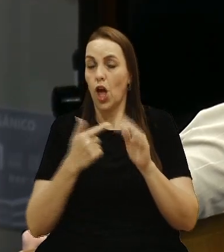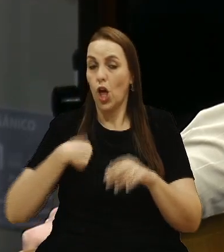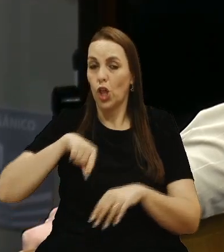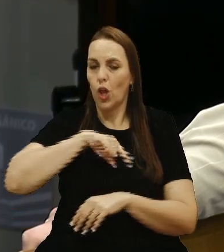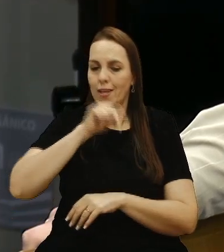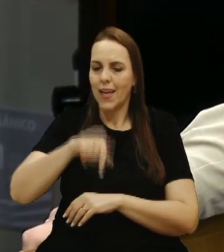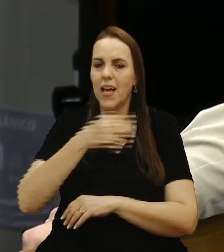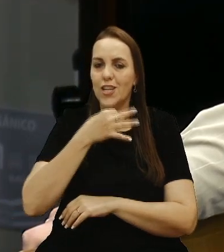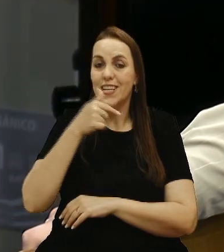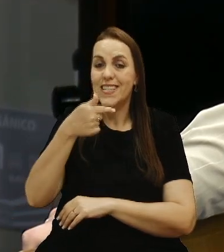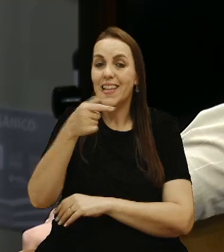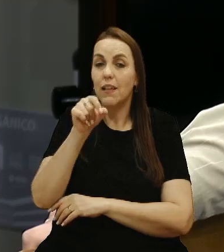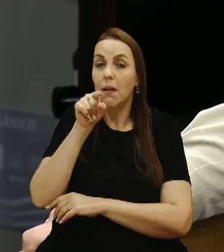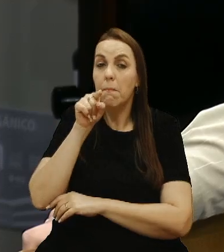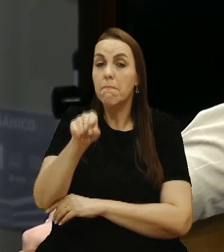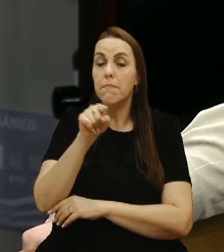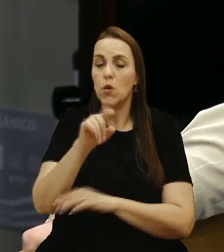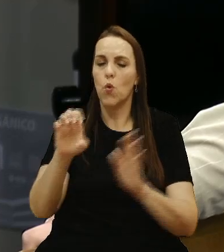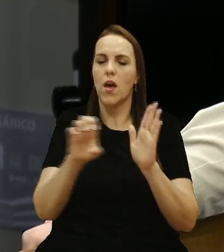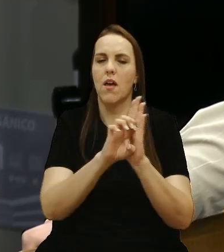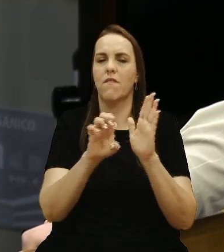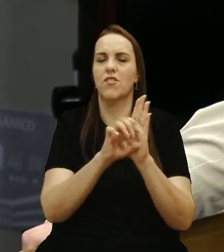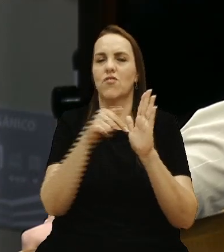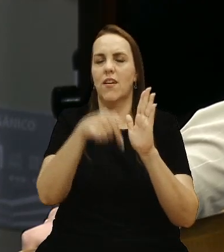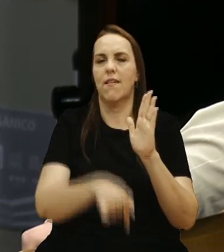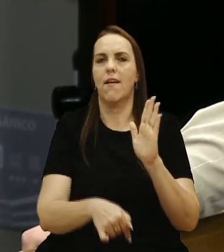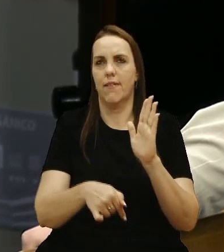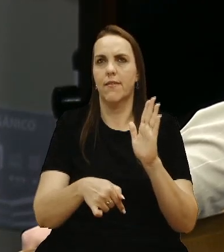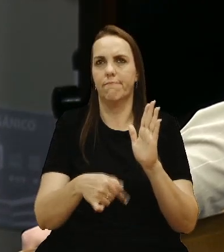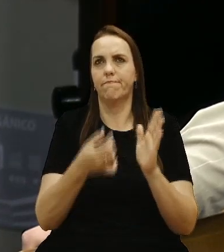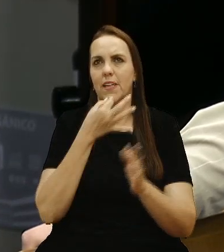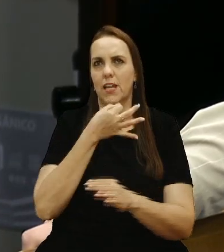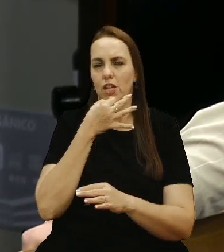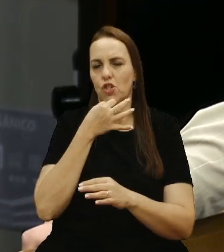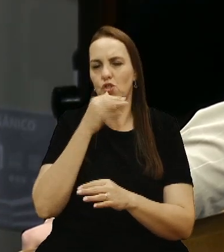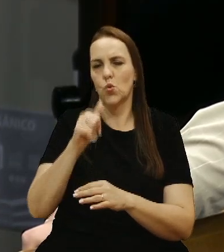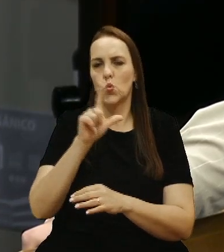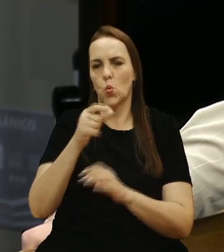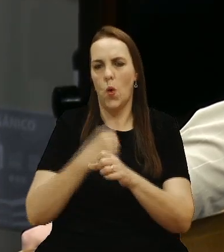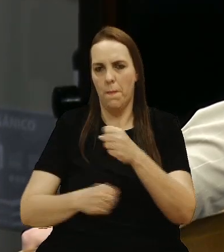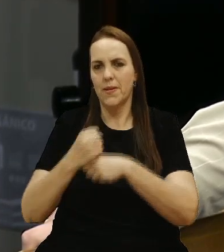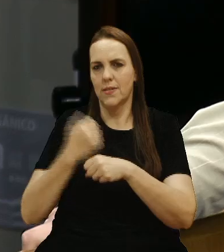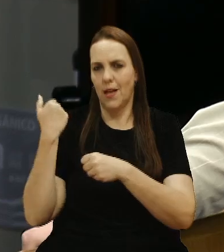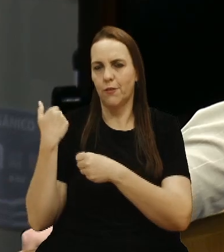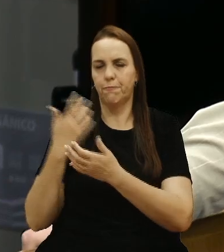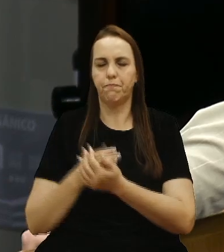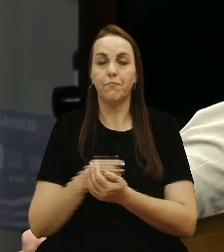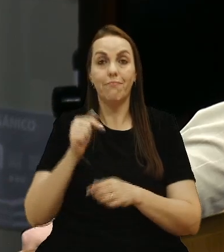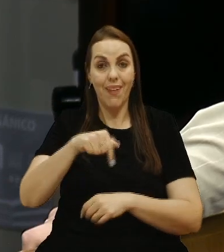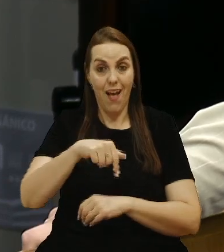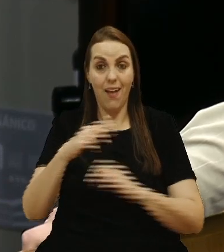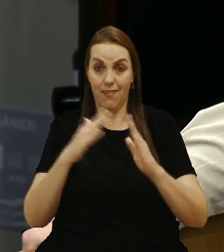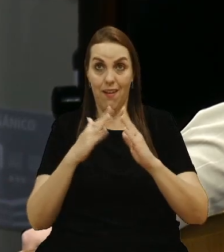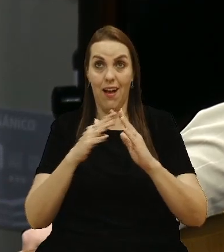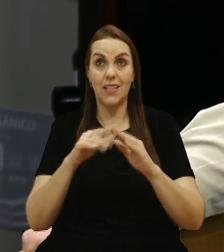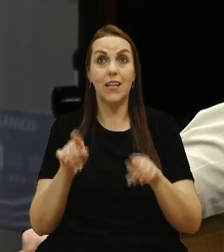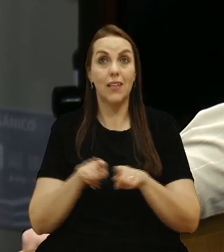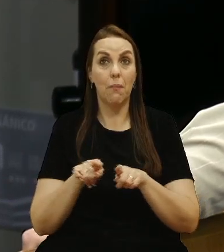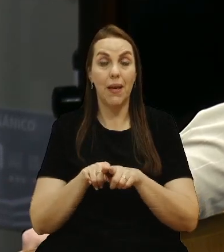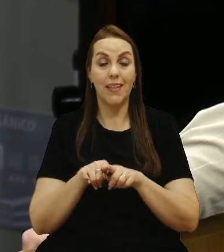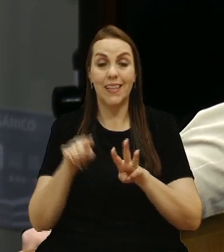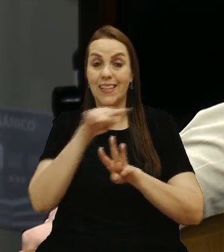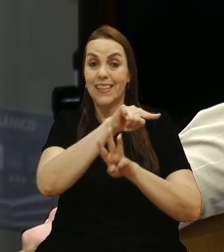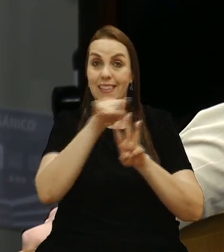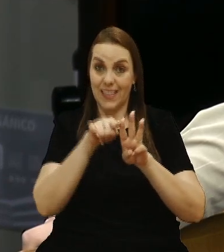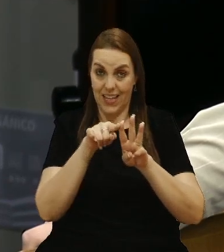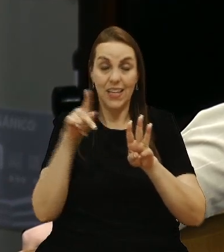de acordo com o último censo, publicado em julho do ano passado. Preciso lembrar ele também que nessa casa nós temos, pela primeira vez, 3 vereadores